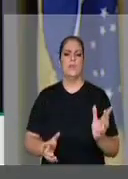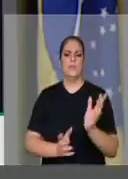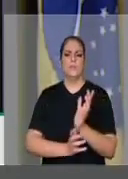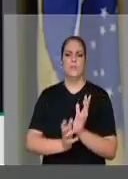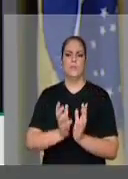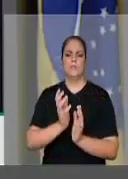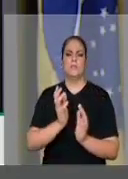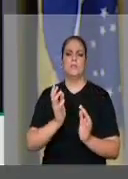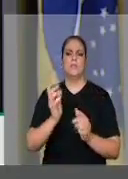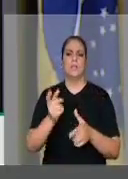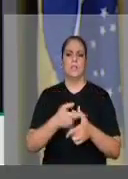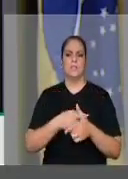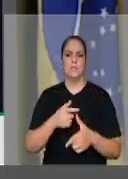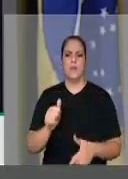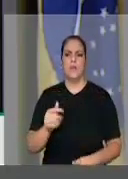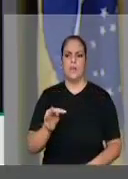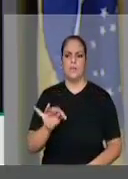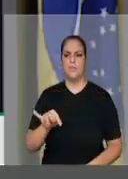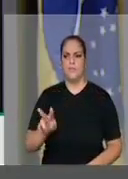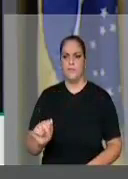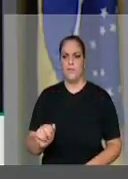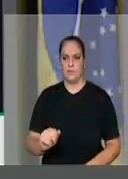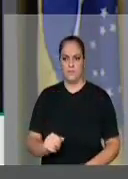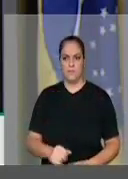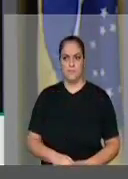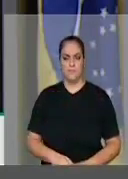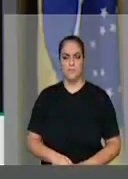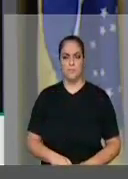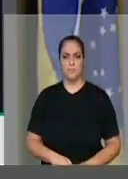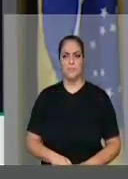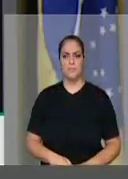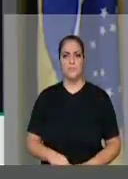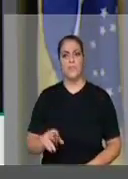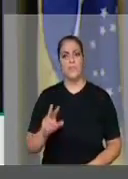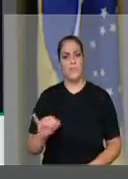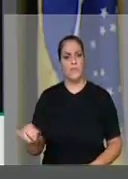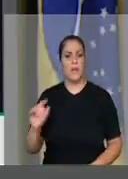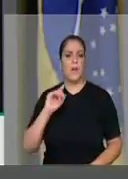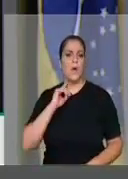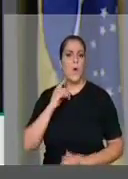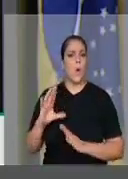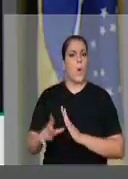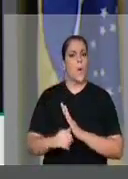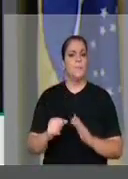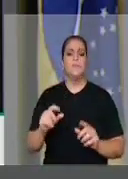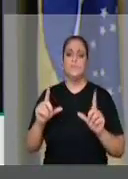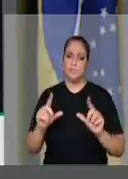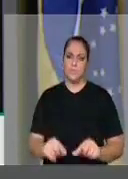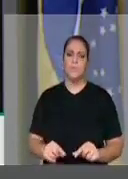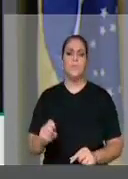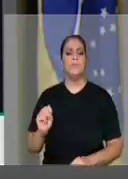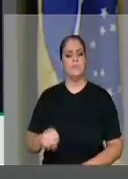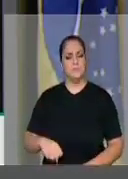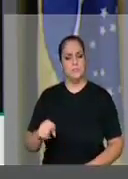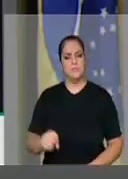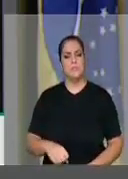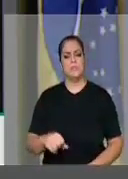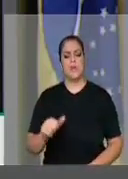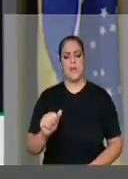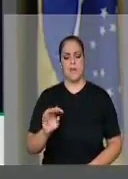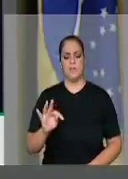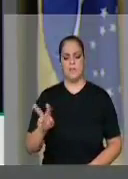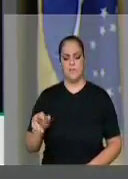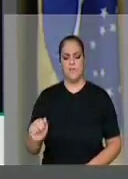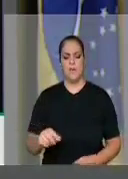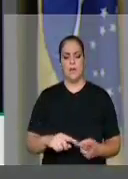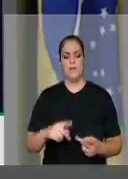dívida ativa, porque ela será cobrança online. Vai diminuir a corrupção ativa e passiva,